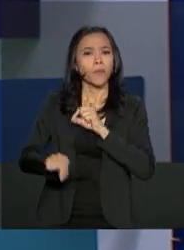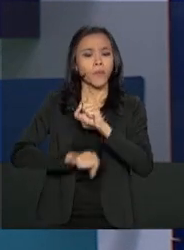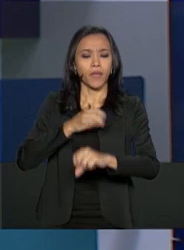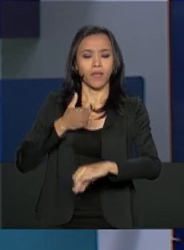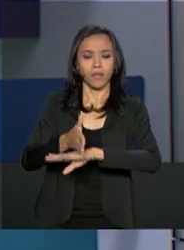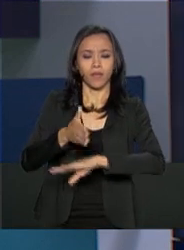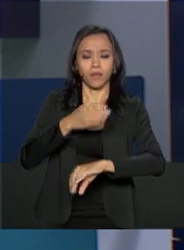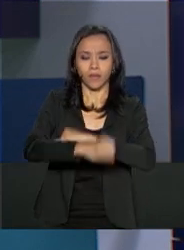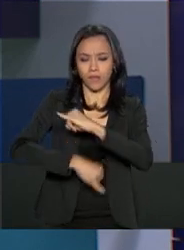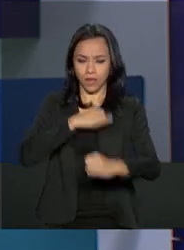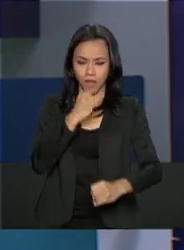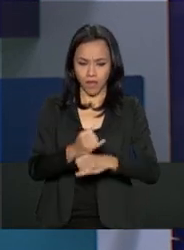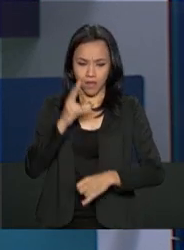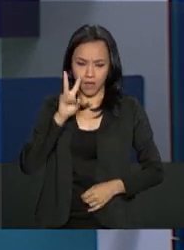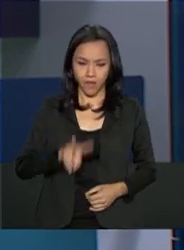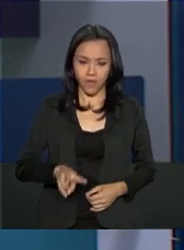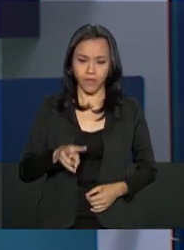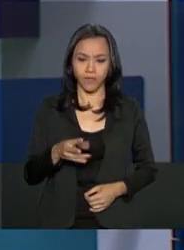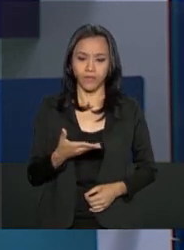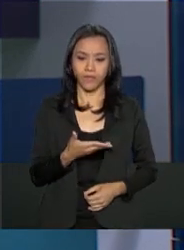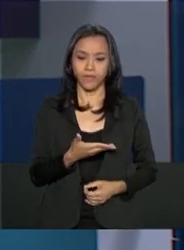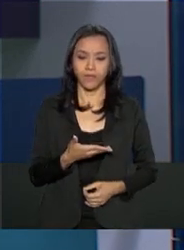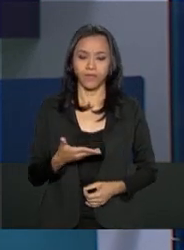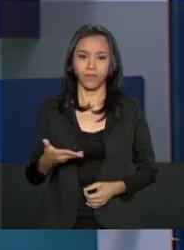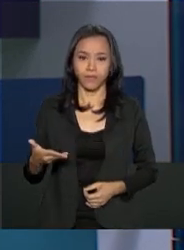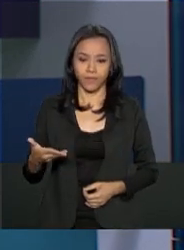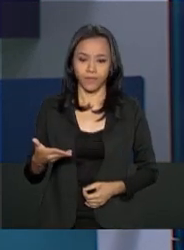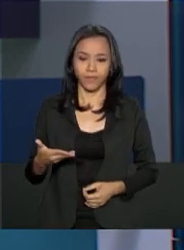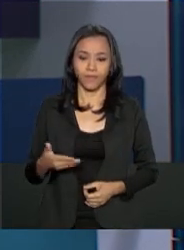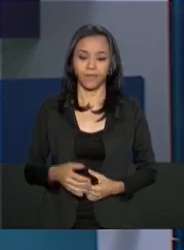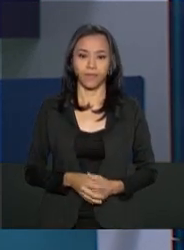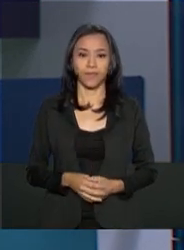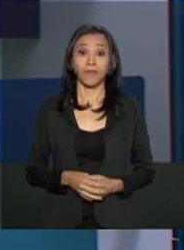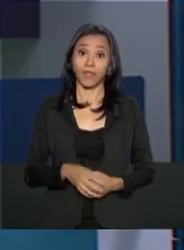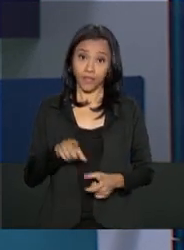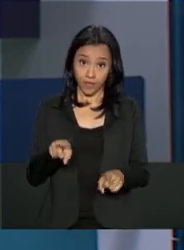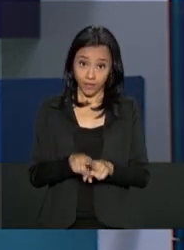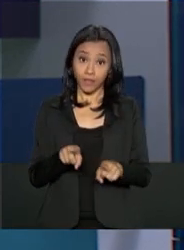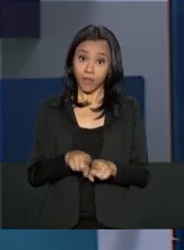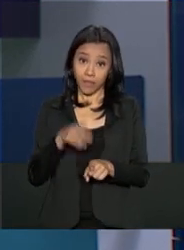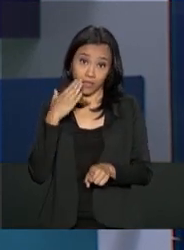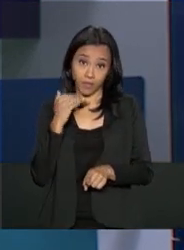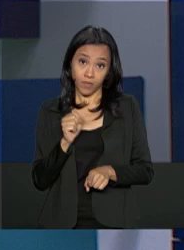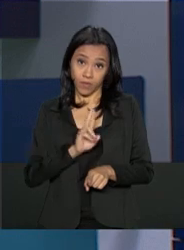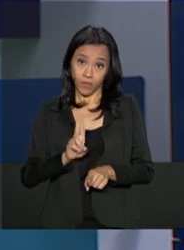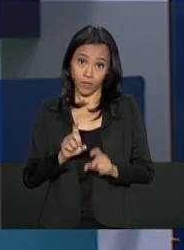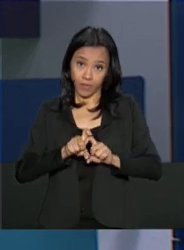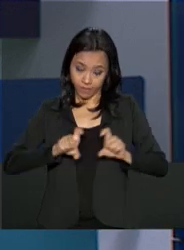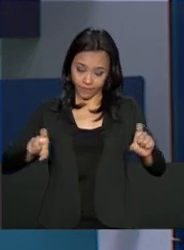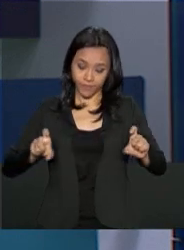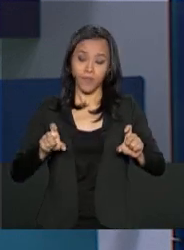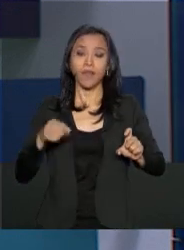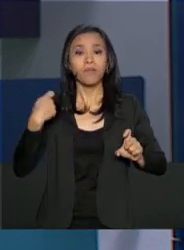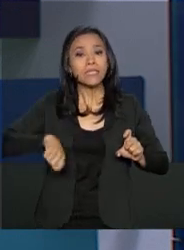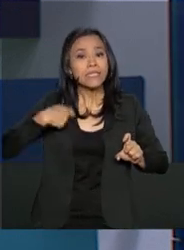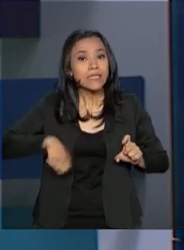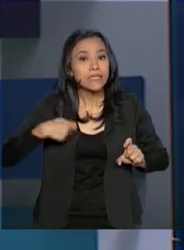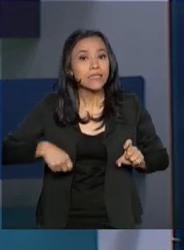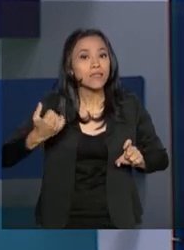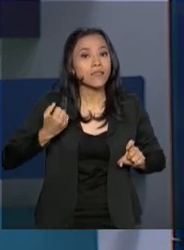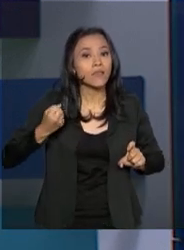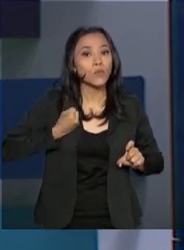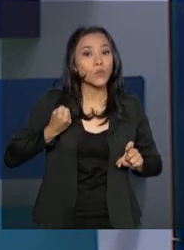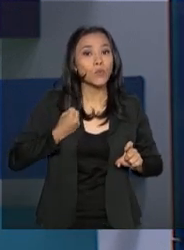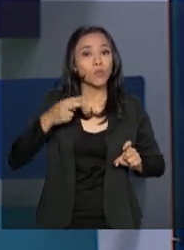site www.caixa.gov.br barra pista em consultar pagamento a isso é preciso ter o número do